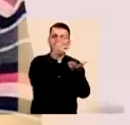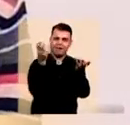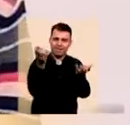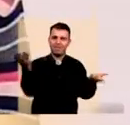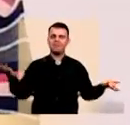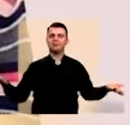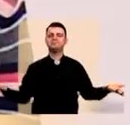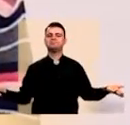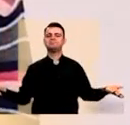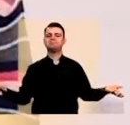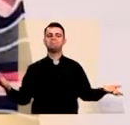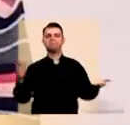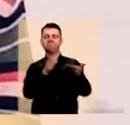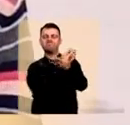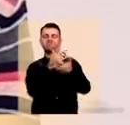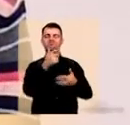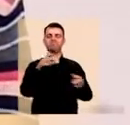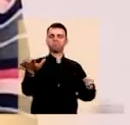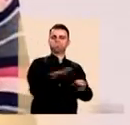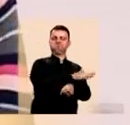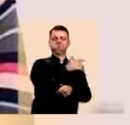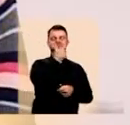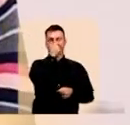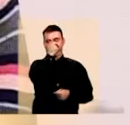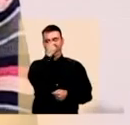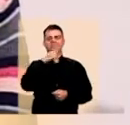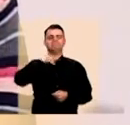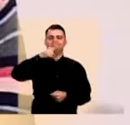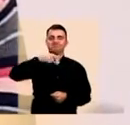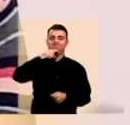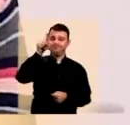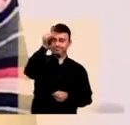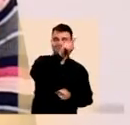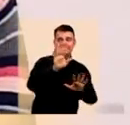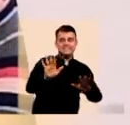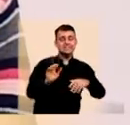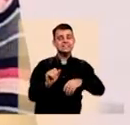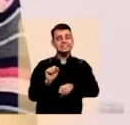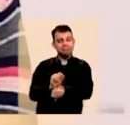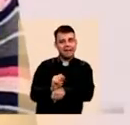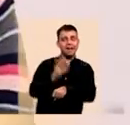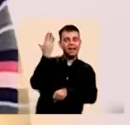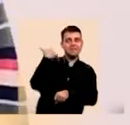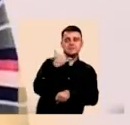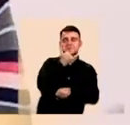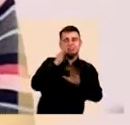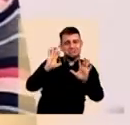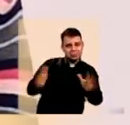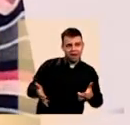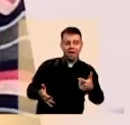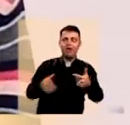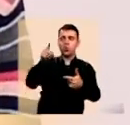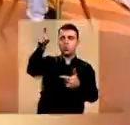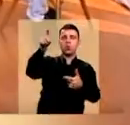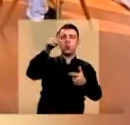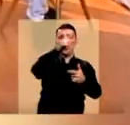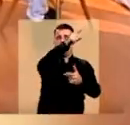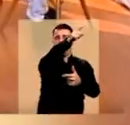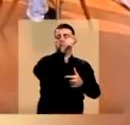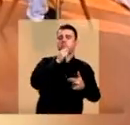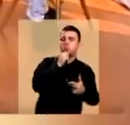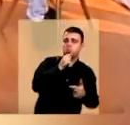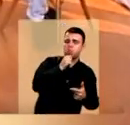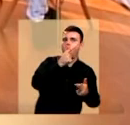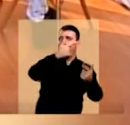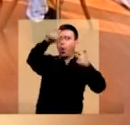E muitas vezes não consegue, às vezes a gente até coloca, olha, infelizmente você já participou de Vamos dar espaço para o outro, né?